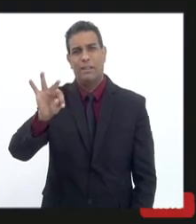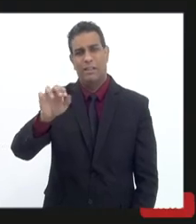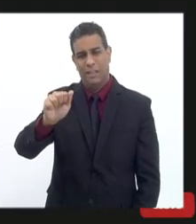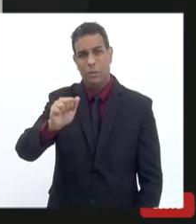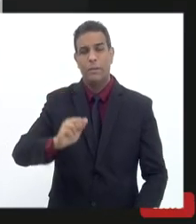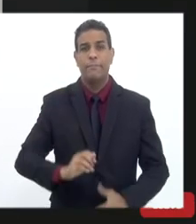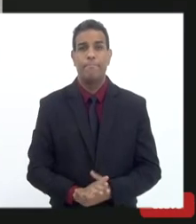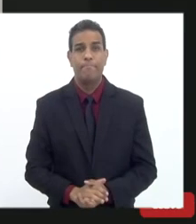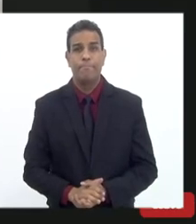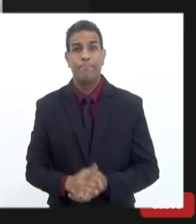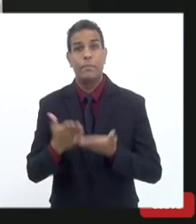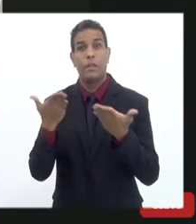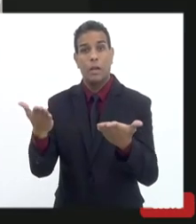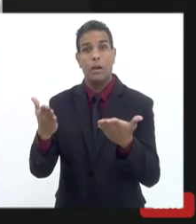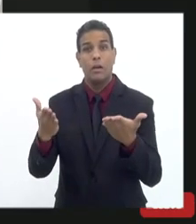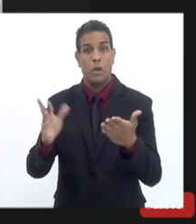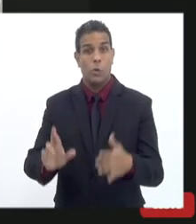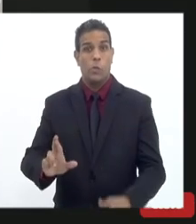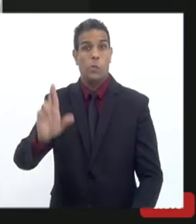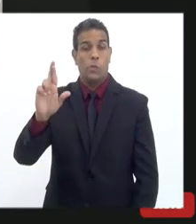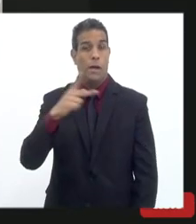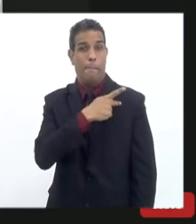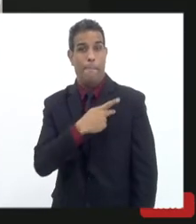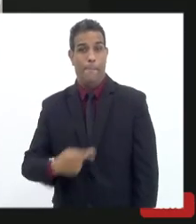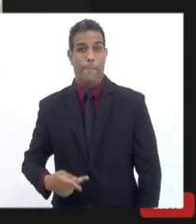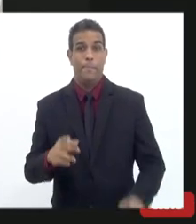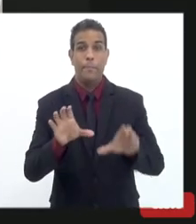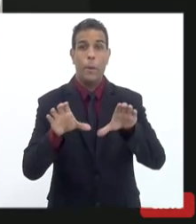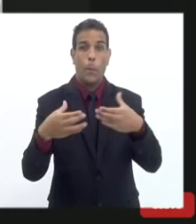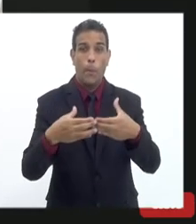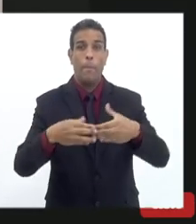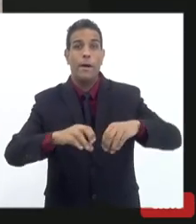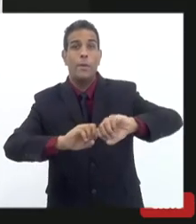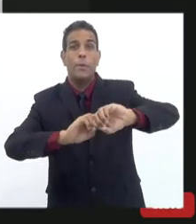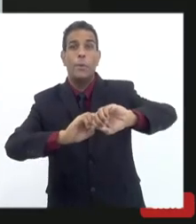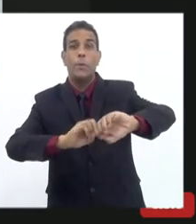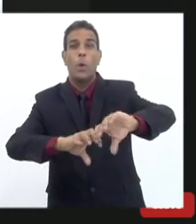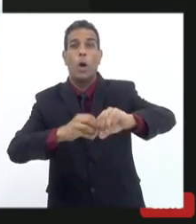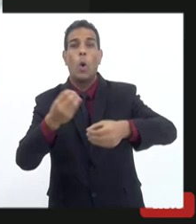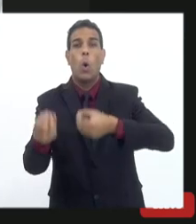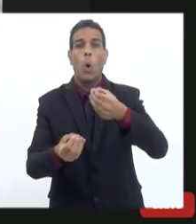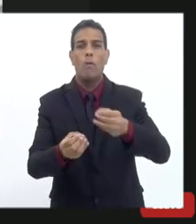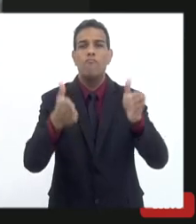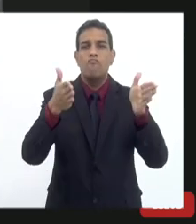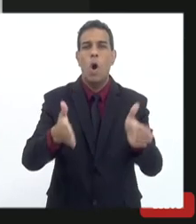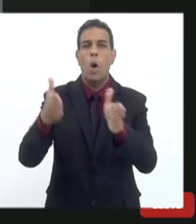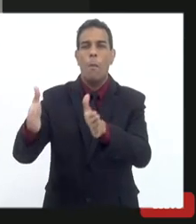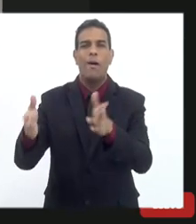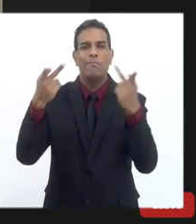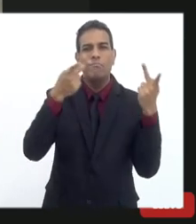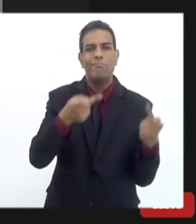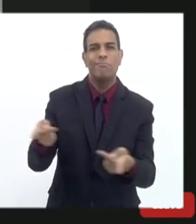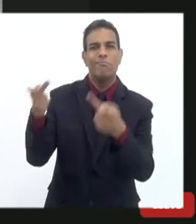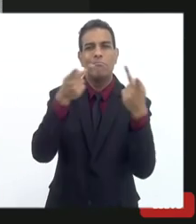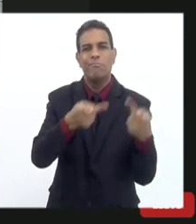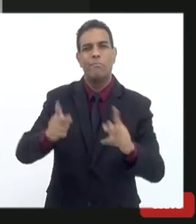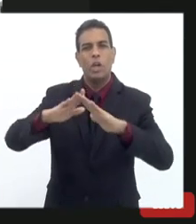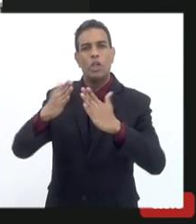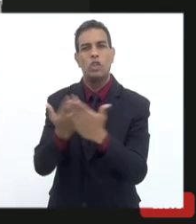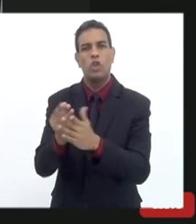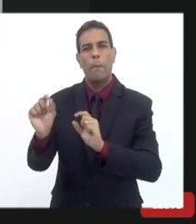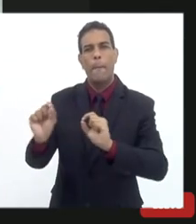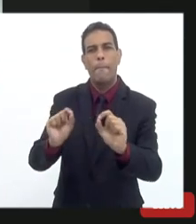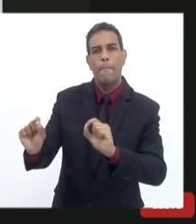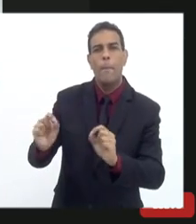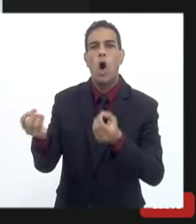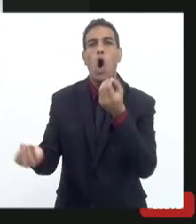pela presidência da Comissão de Educação, coordenou, junto à nossa equipe técnica, um processo de visitas às